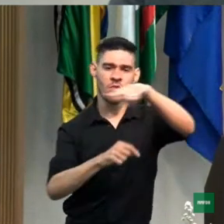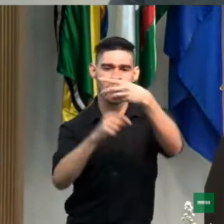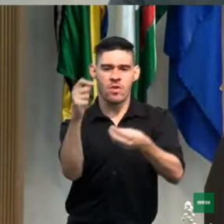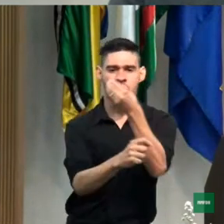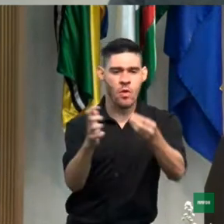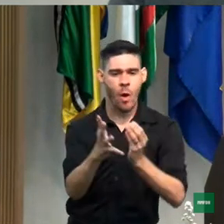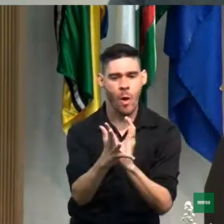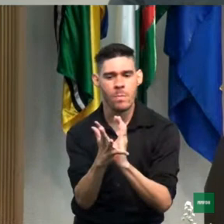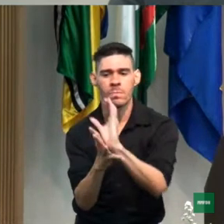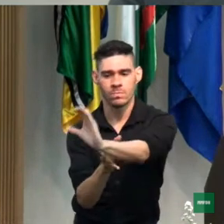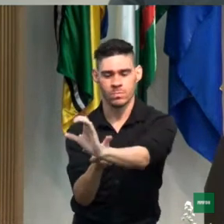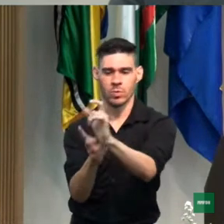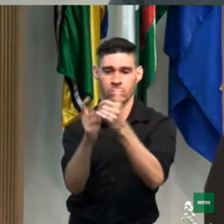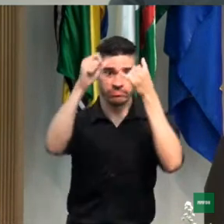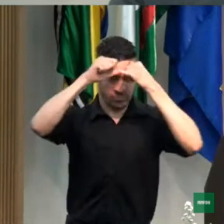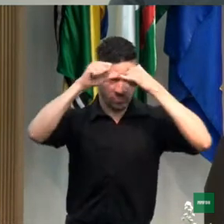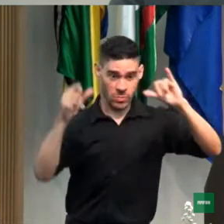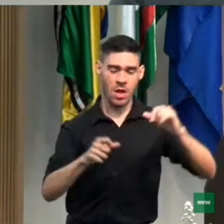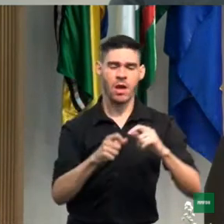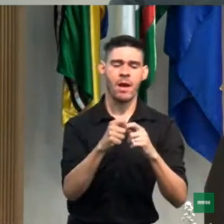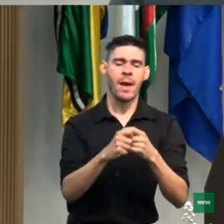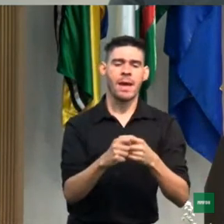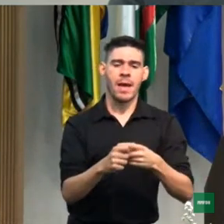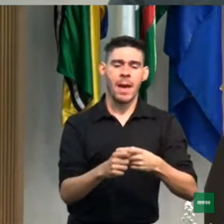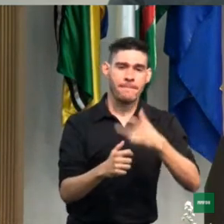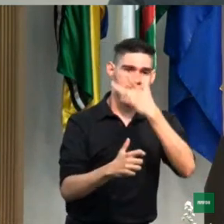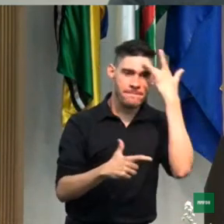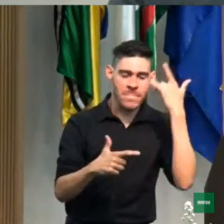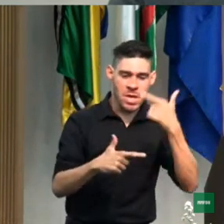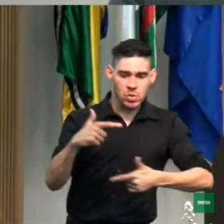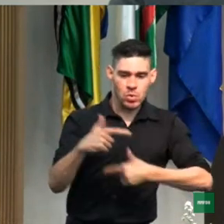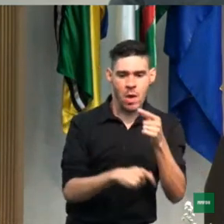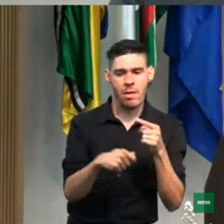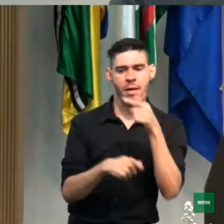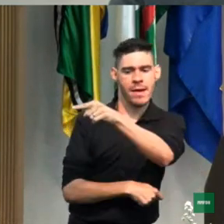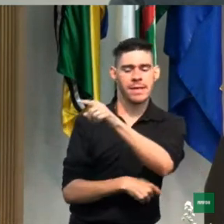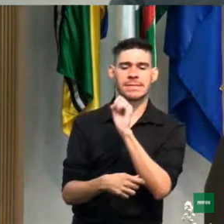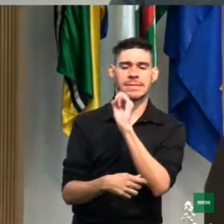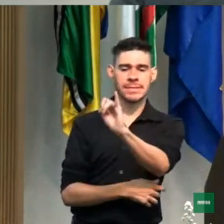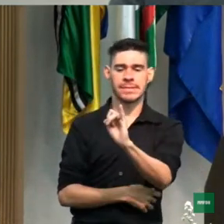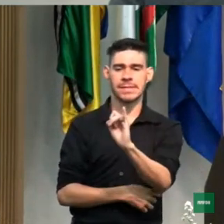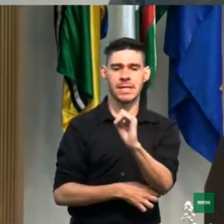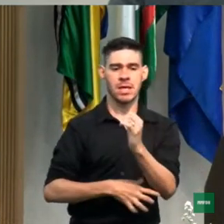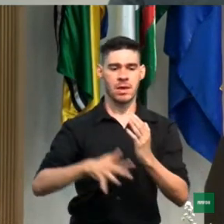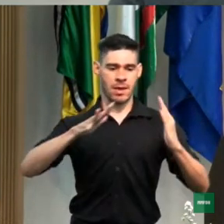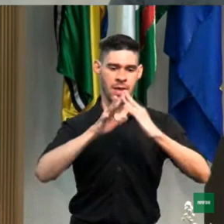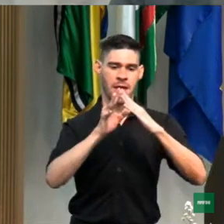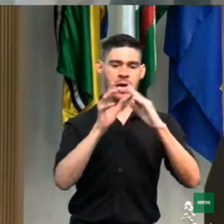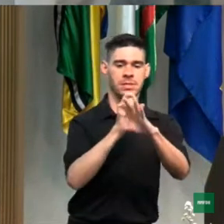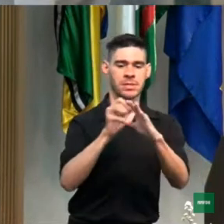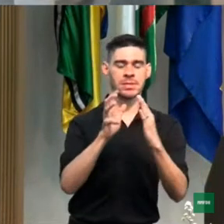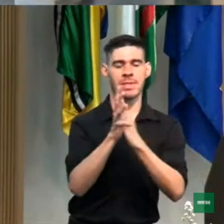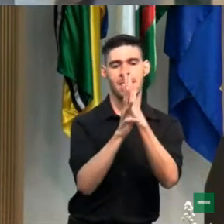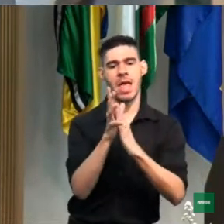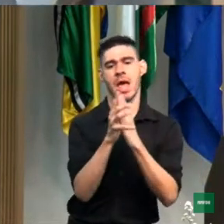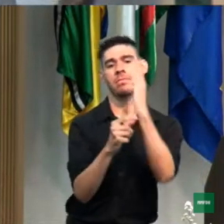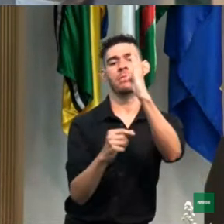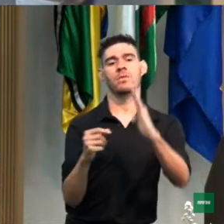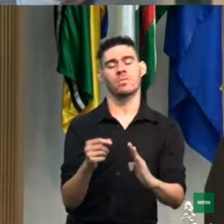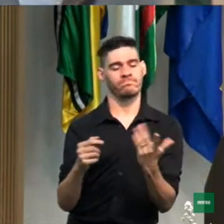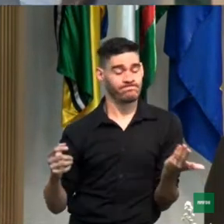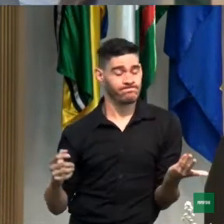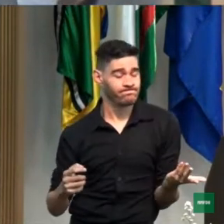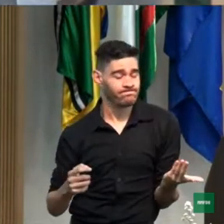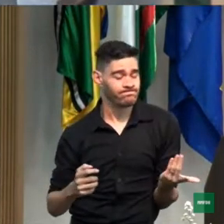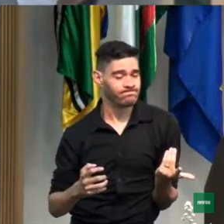arquipélago, mandar servidores para lá, se a gente não tem um ensino domiciliar no Brasil? Qual é o grande engenheiro que vai querer morar no